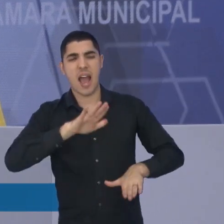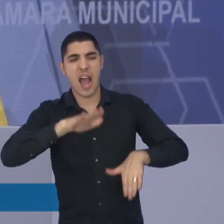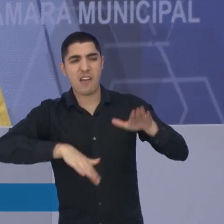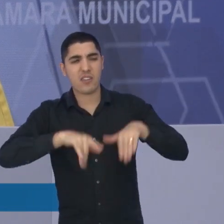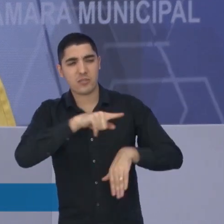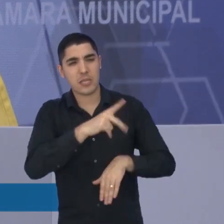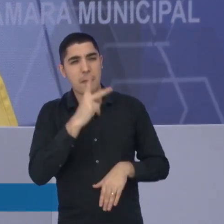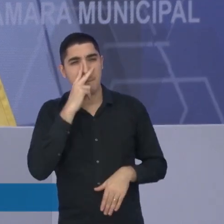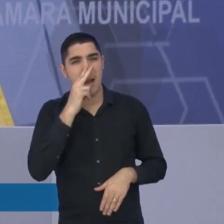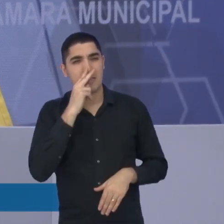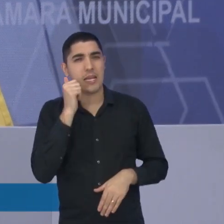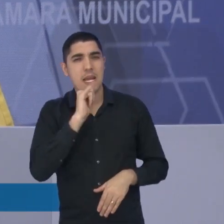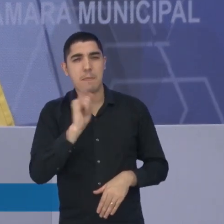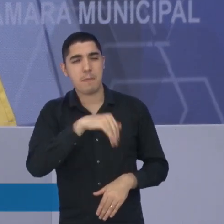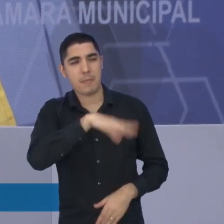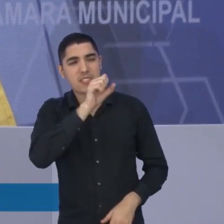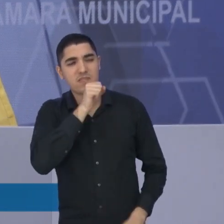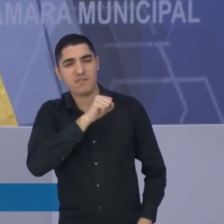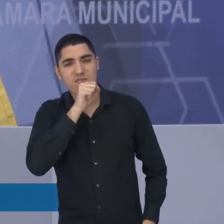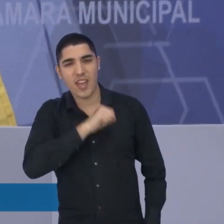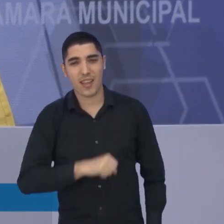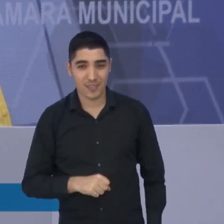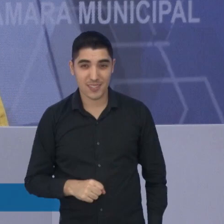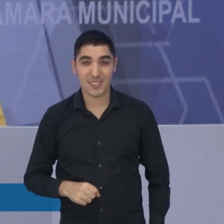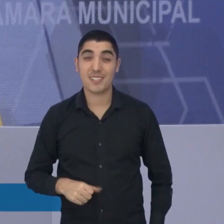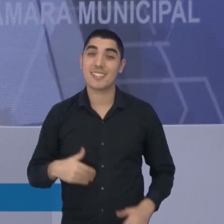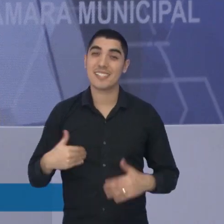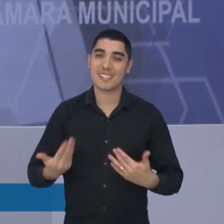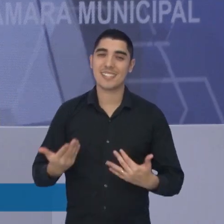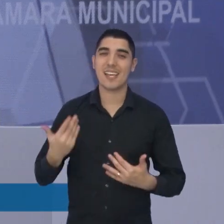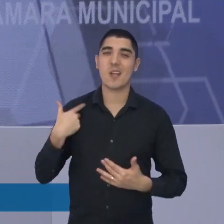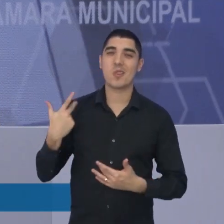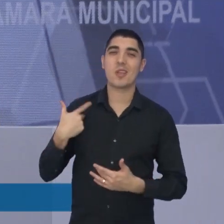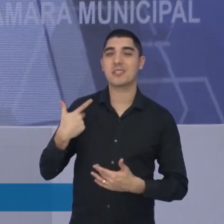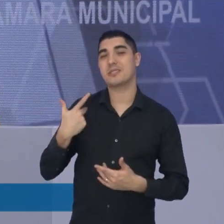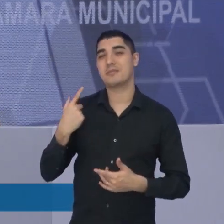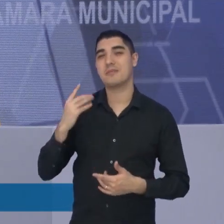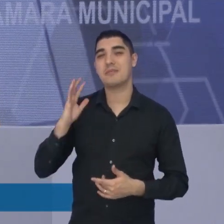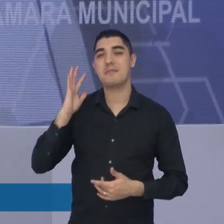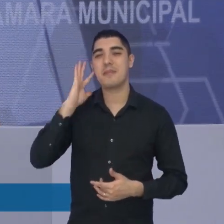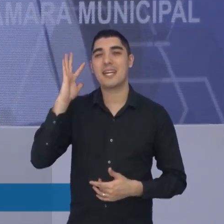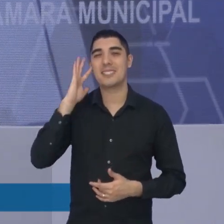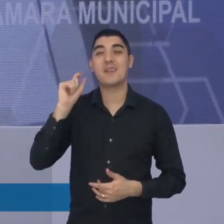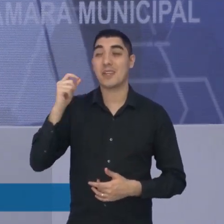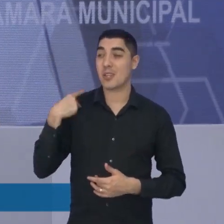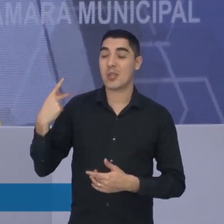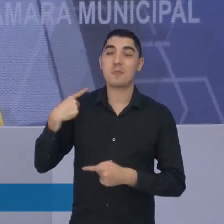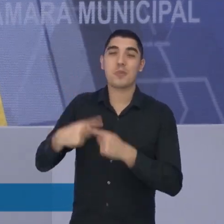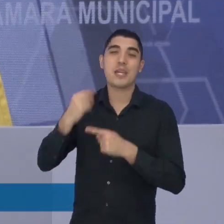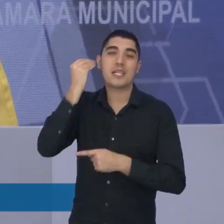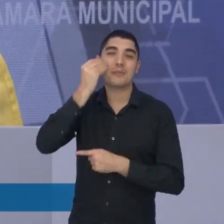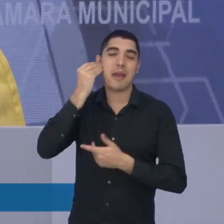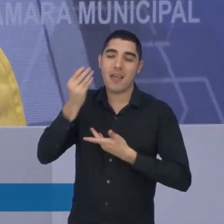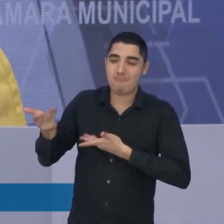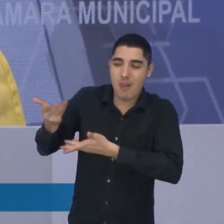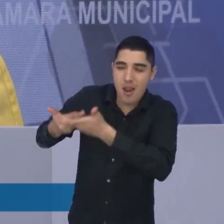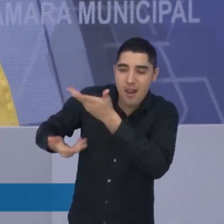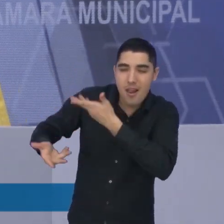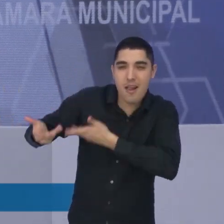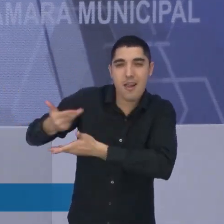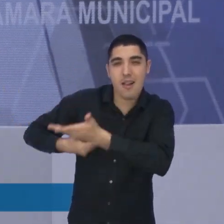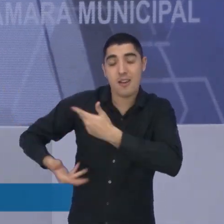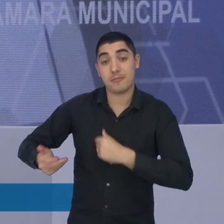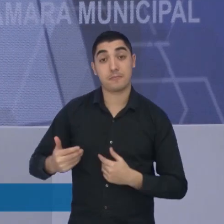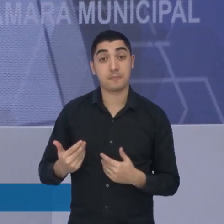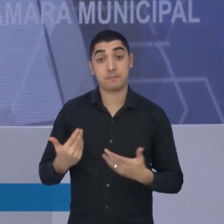parece a minha irmã mais velha, né? E então a gente revezava de quando em quando essas experiências. Eu até agora,